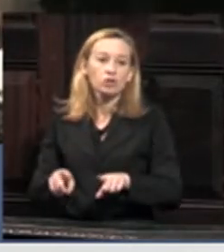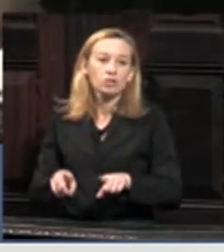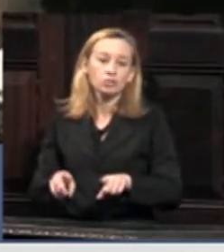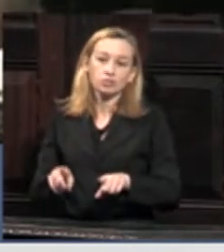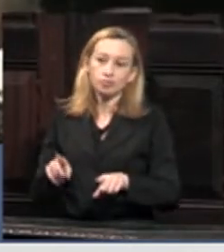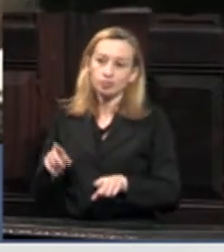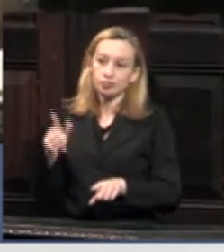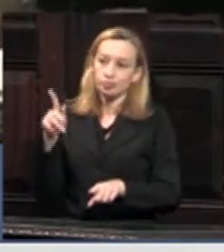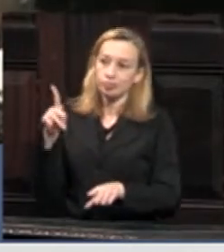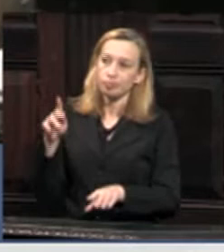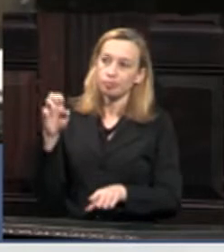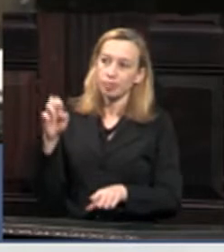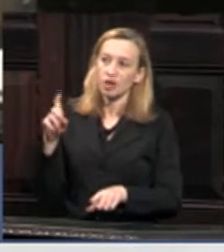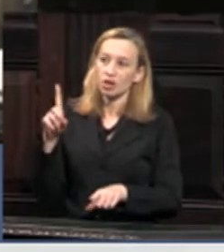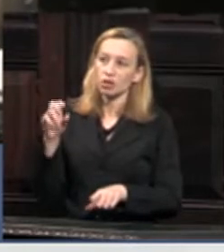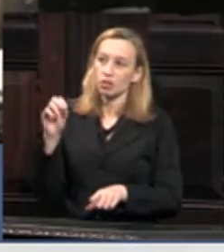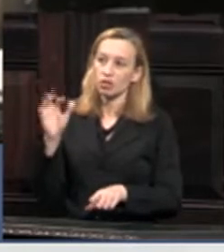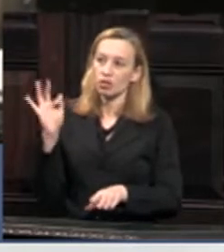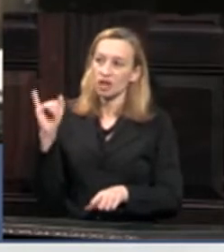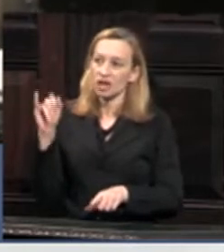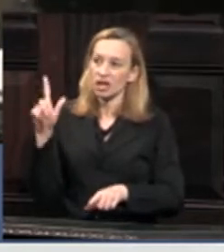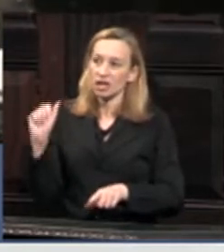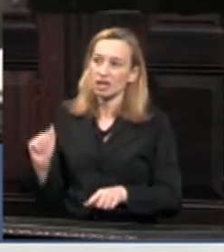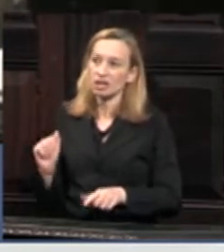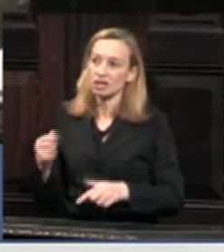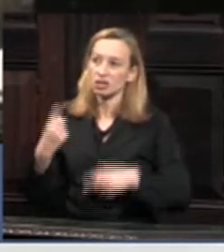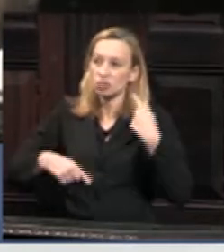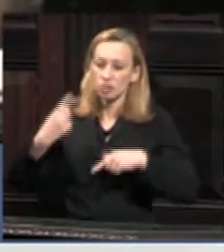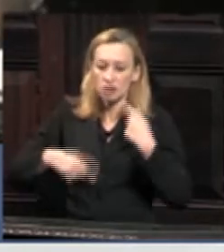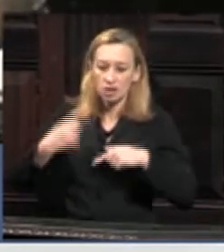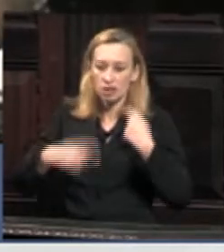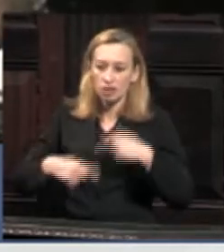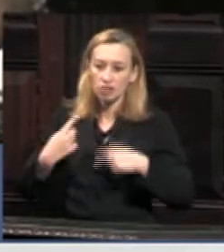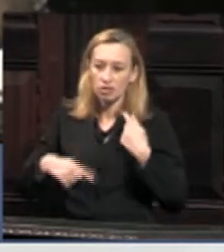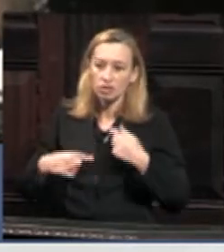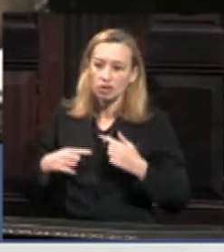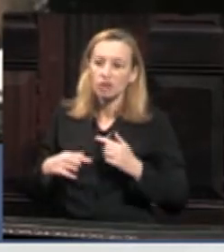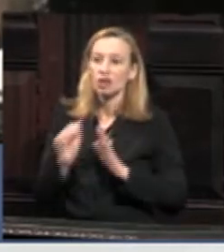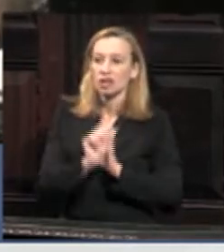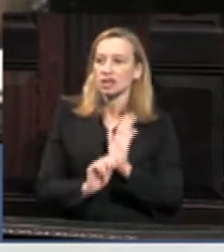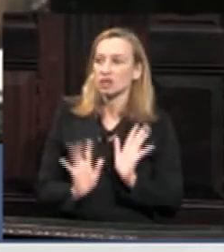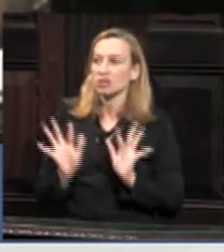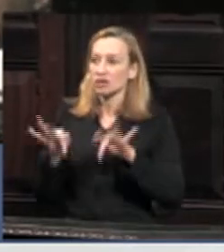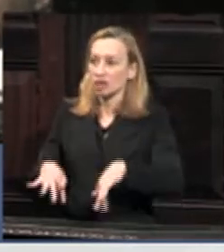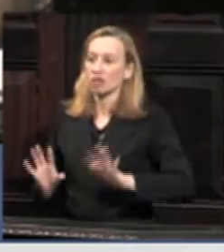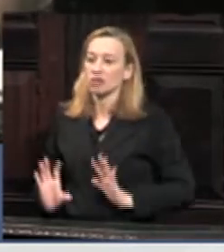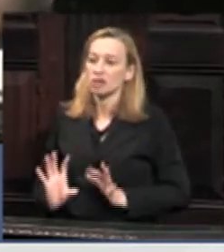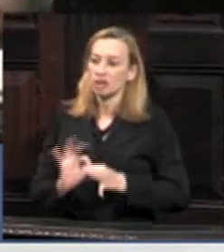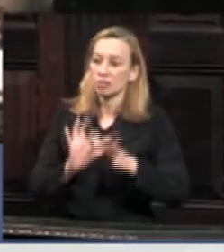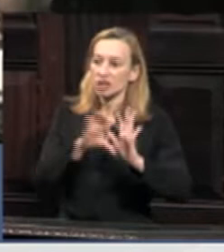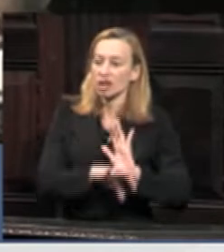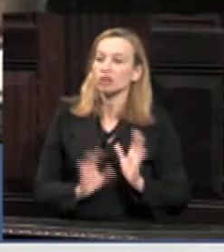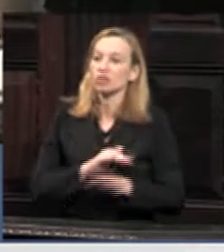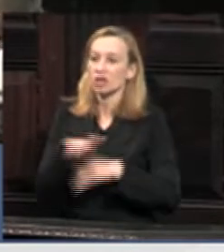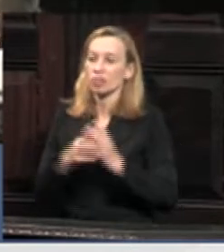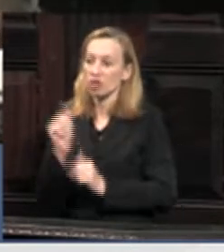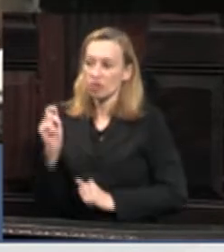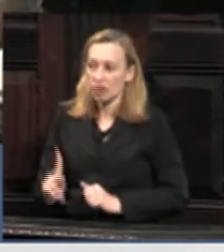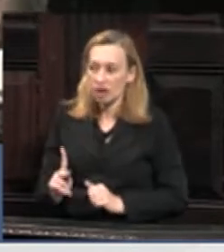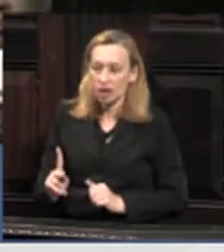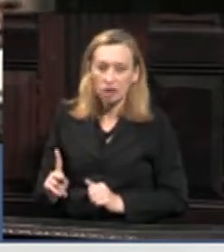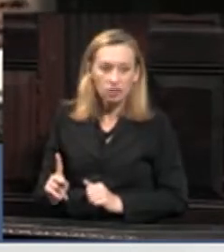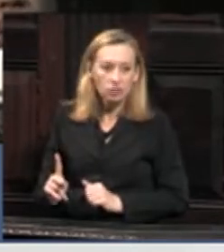Em discussão, não havendo que queira discutir, encerra a discussão, em votação, redação final assim emendada. Senhores que aprovam nessa comissão, aprovado. Em